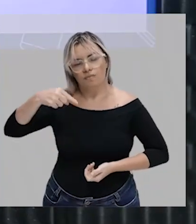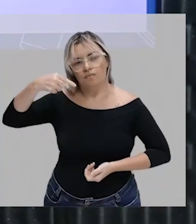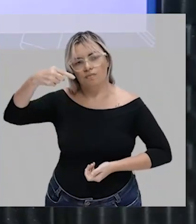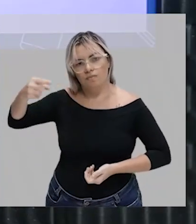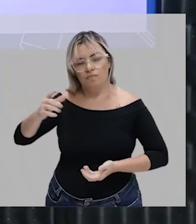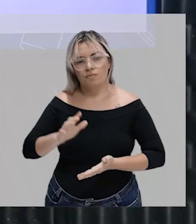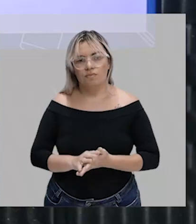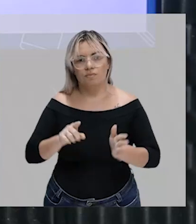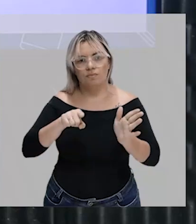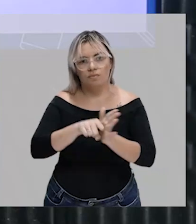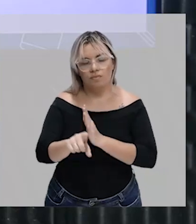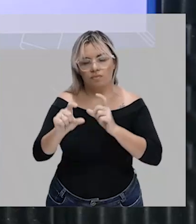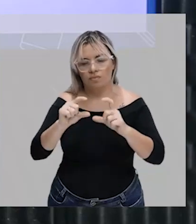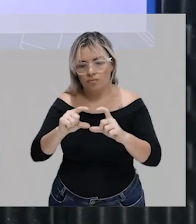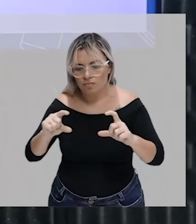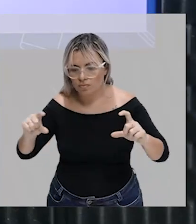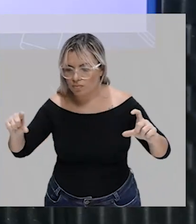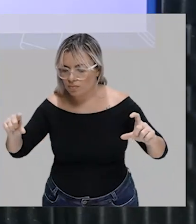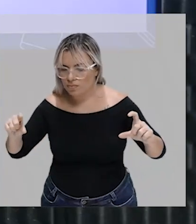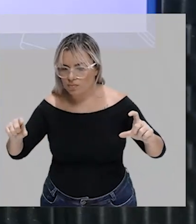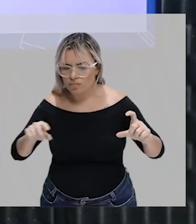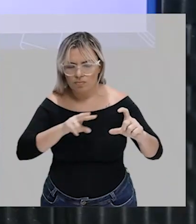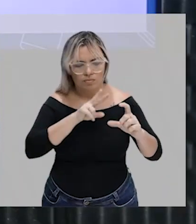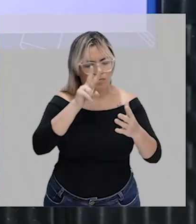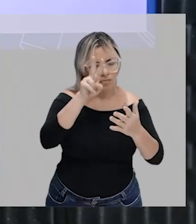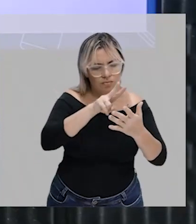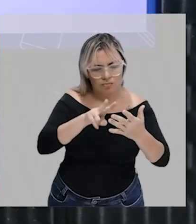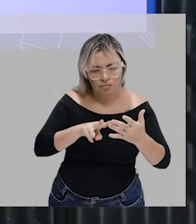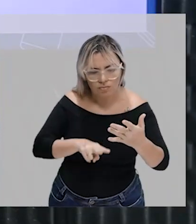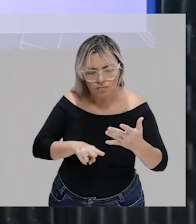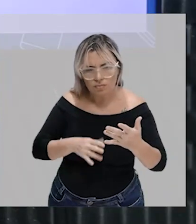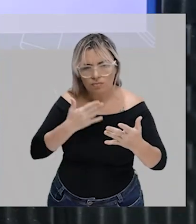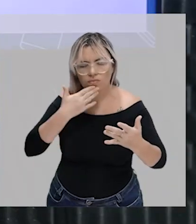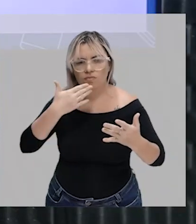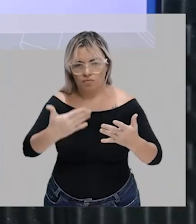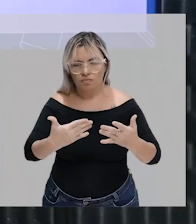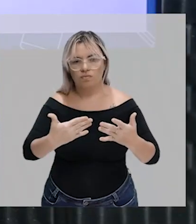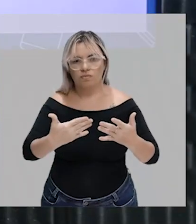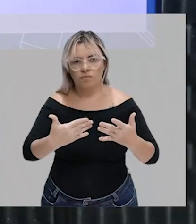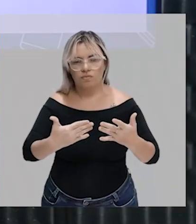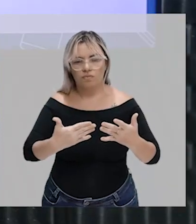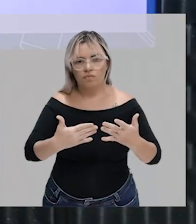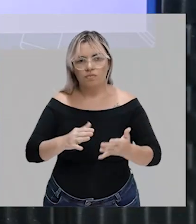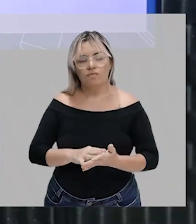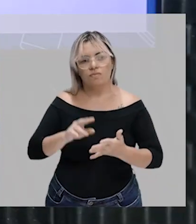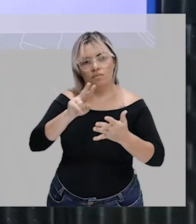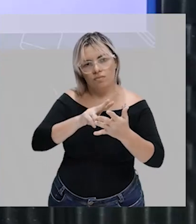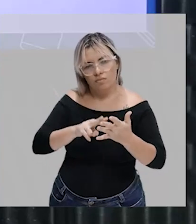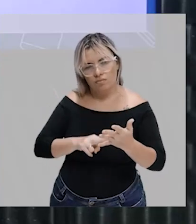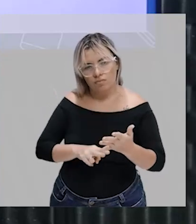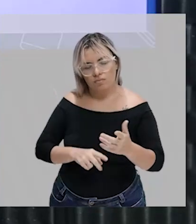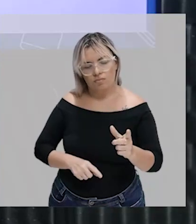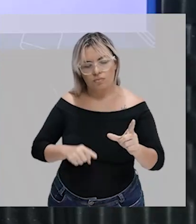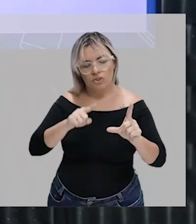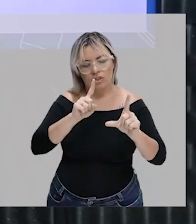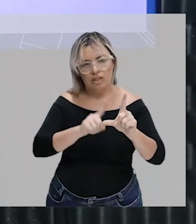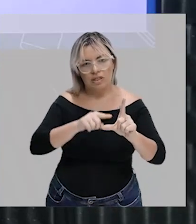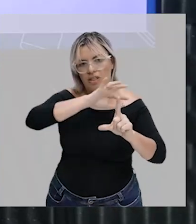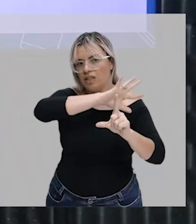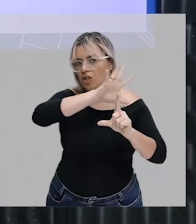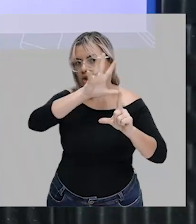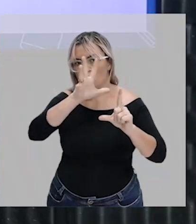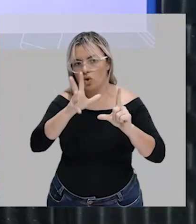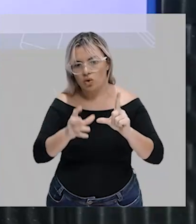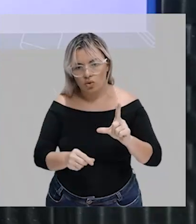lá no enunciado, tá? Vê o que a questão te pede, dá uma lida nas alternativas e volta lá para o